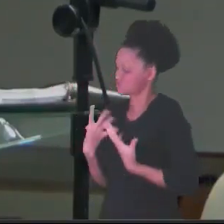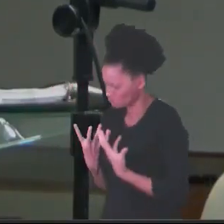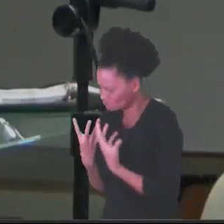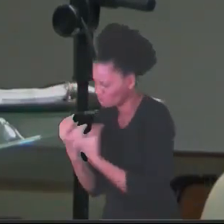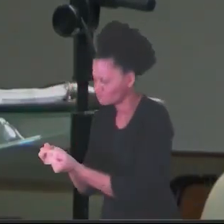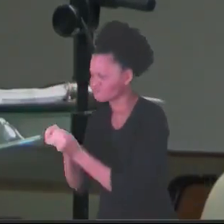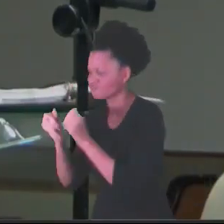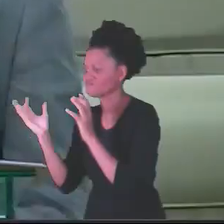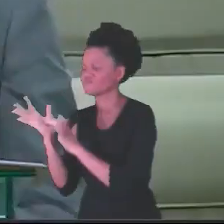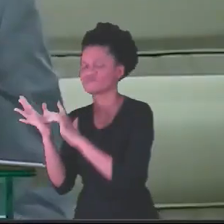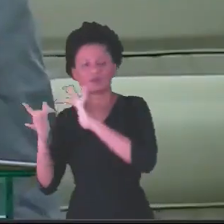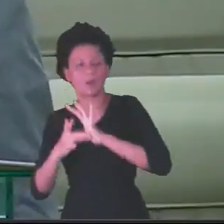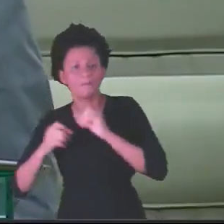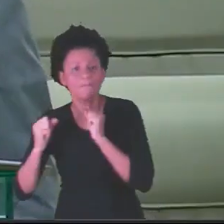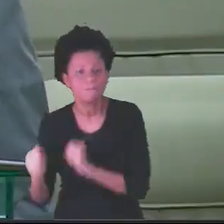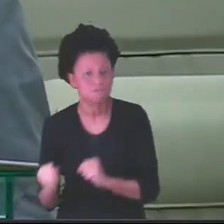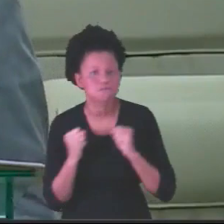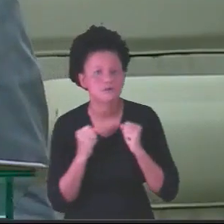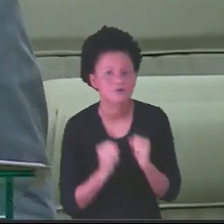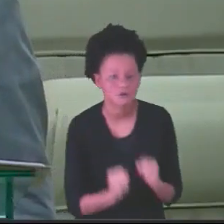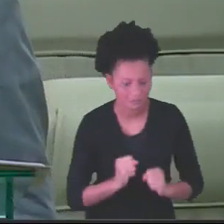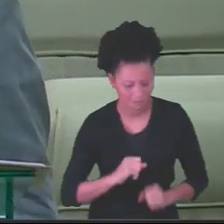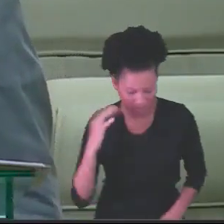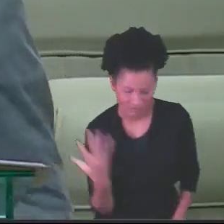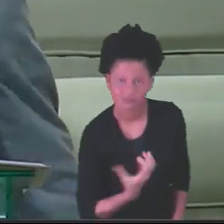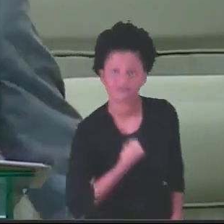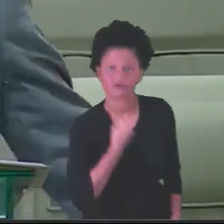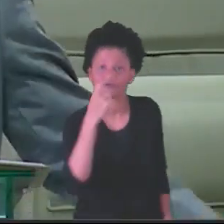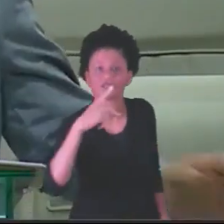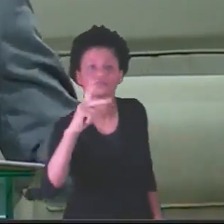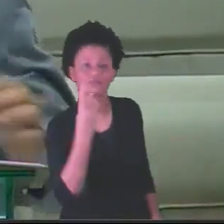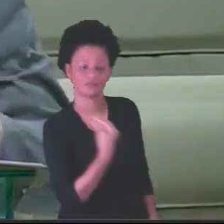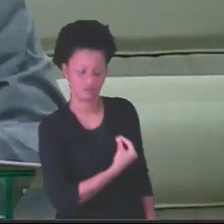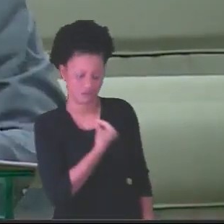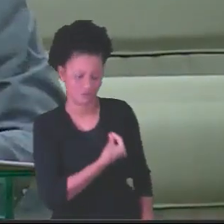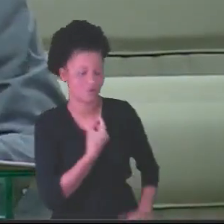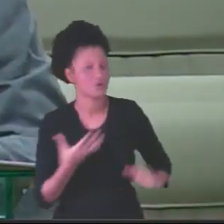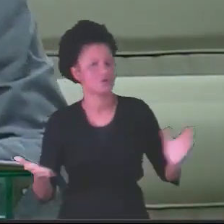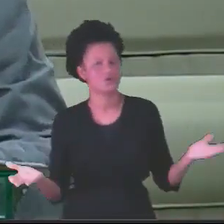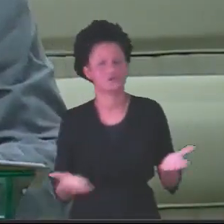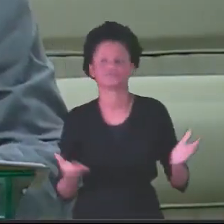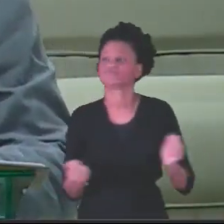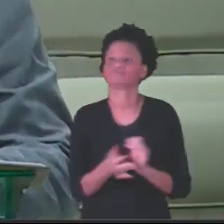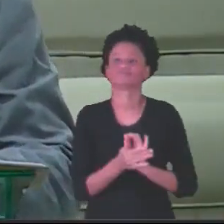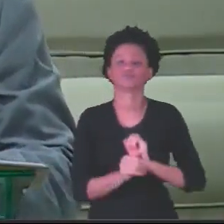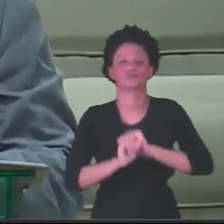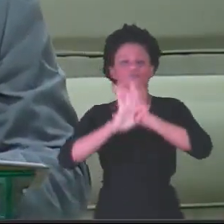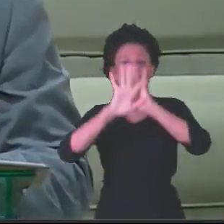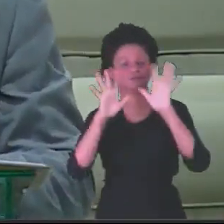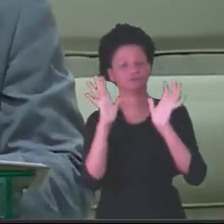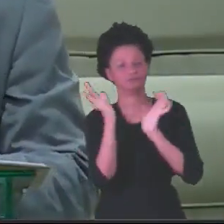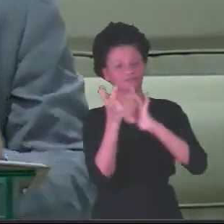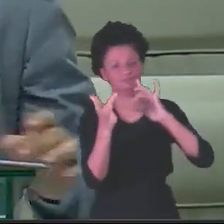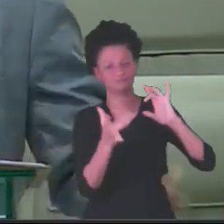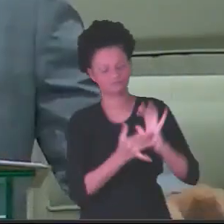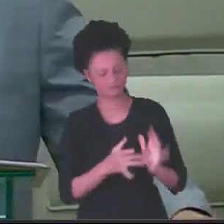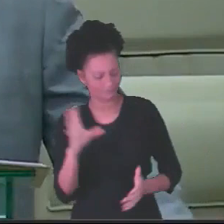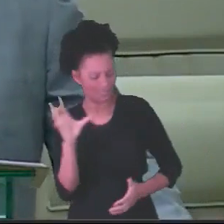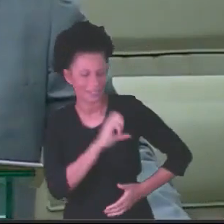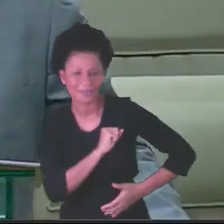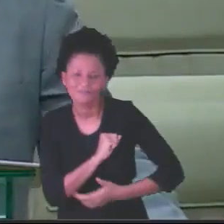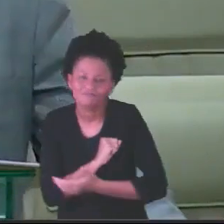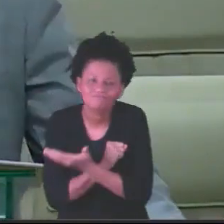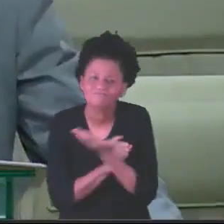cristo que é poderoso para salvar a tua vida nesta noite glórias a jesus meus amados